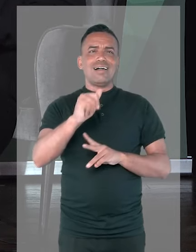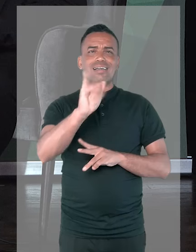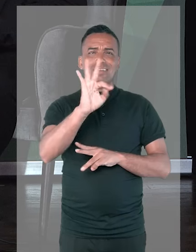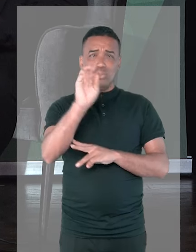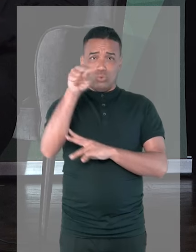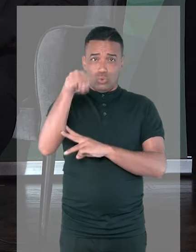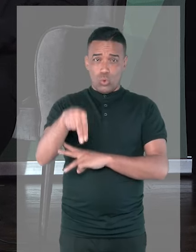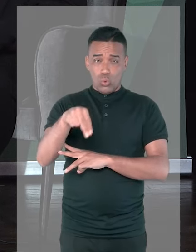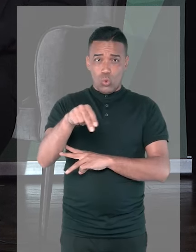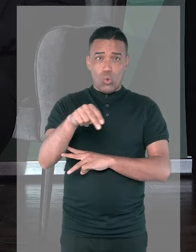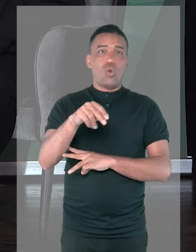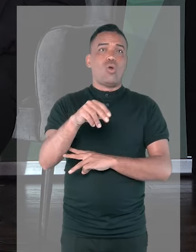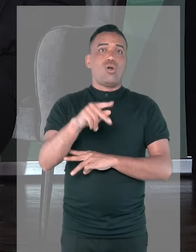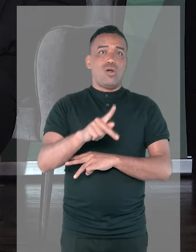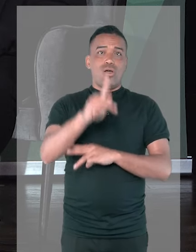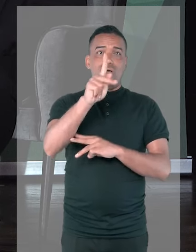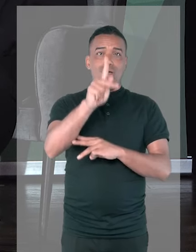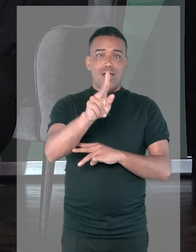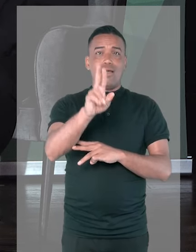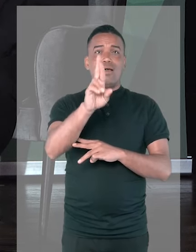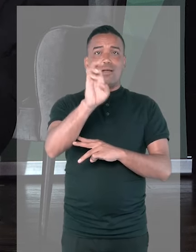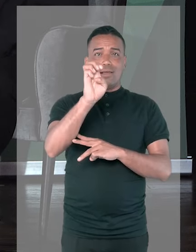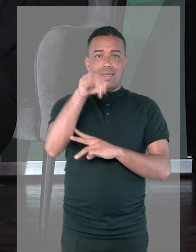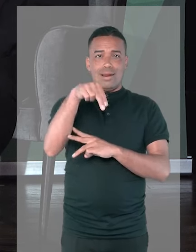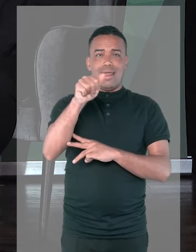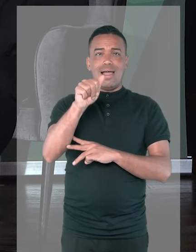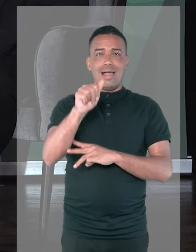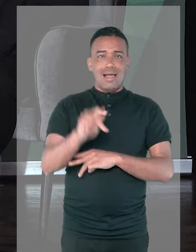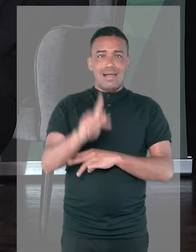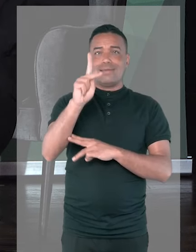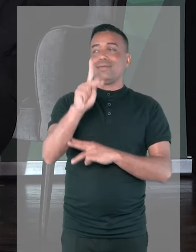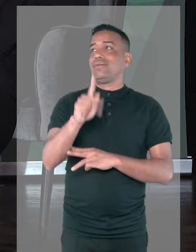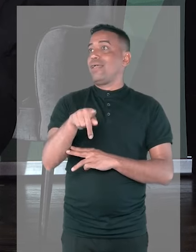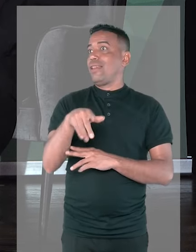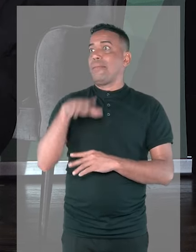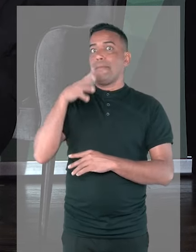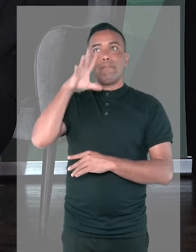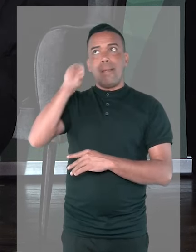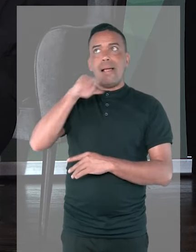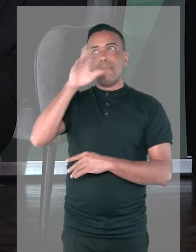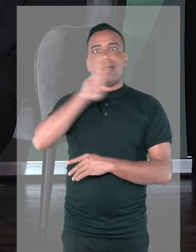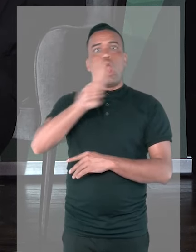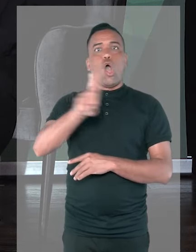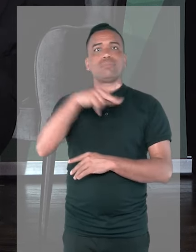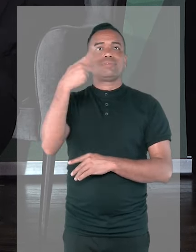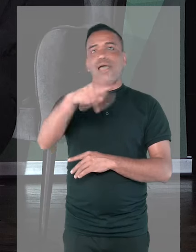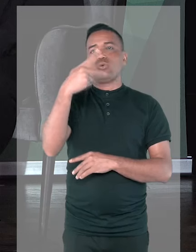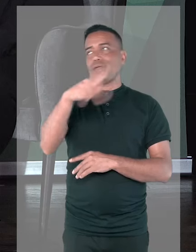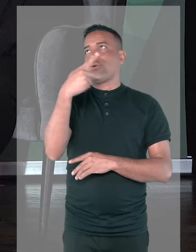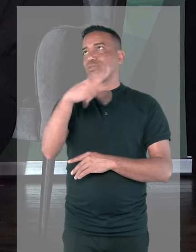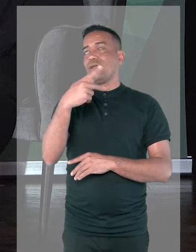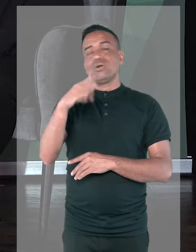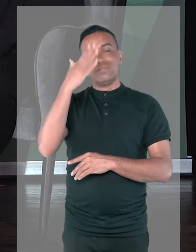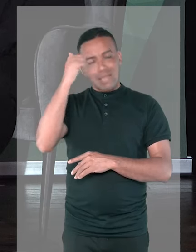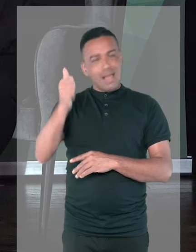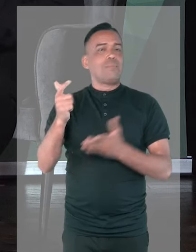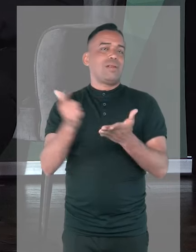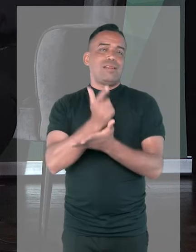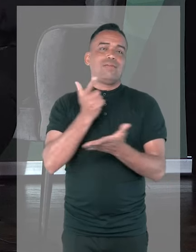falando sobre você uns 45 minutos, insuportáveis minutos. Ele não parava de falar. Ele sabe trechos do seu livro de